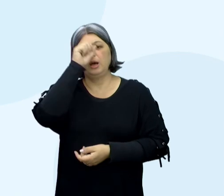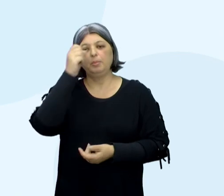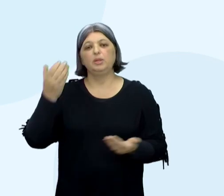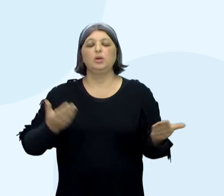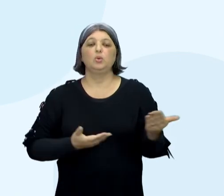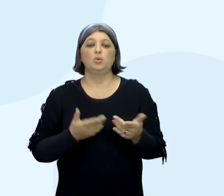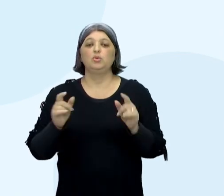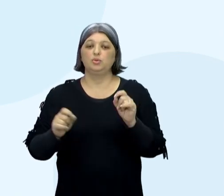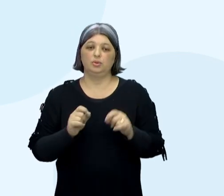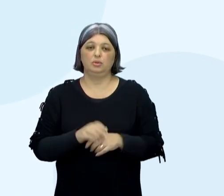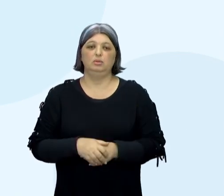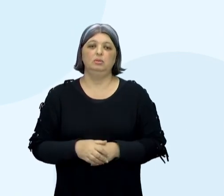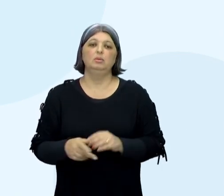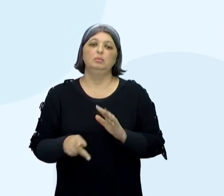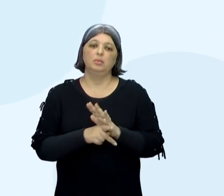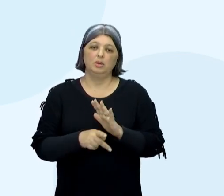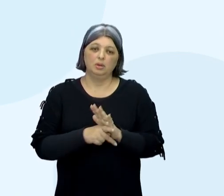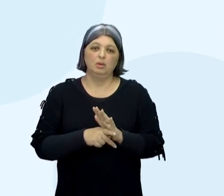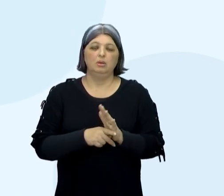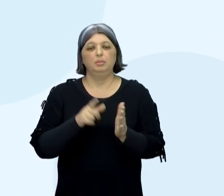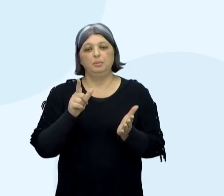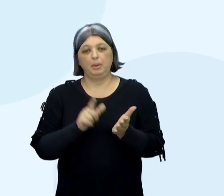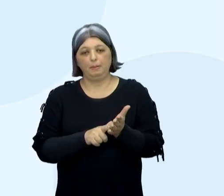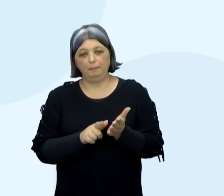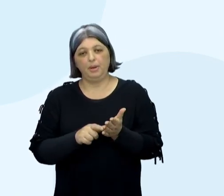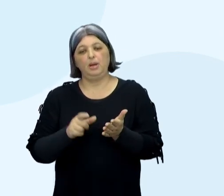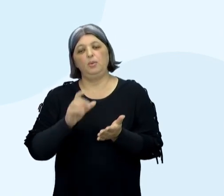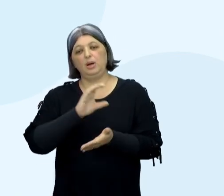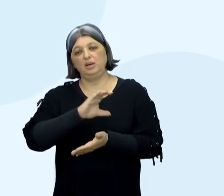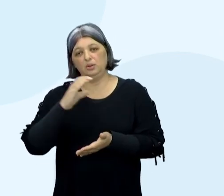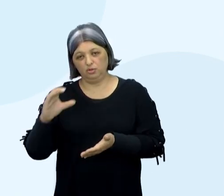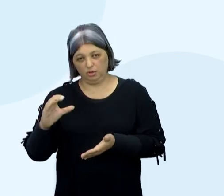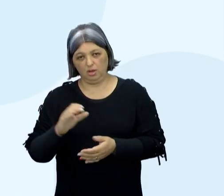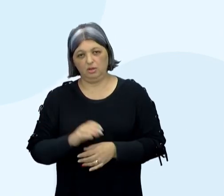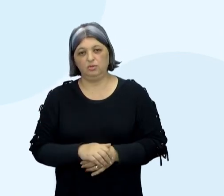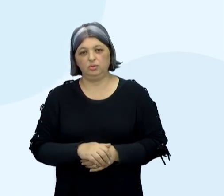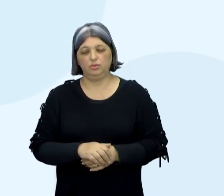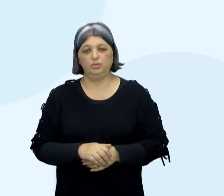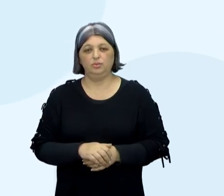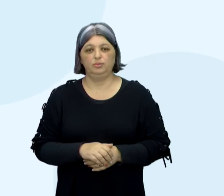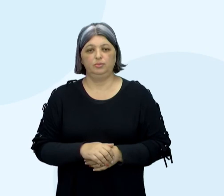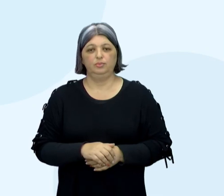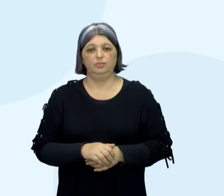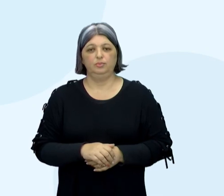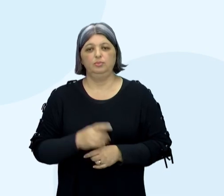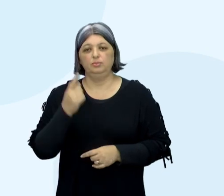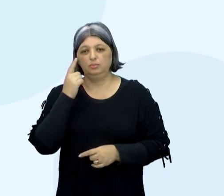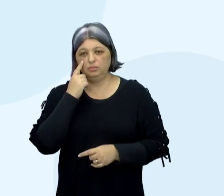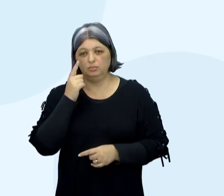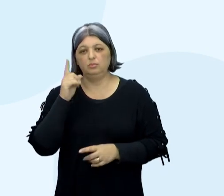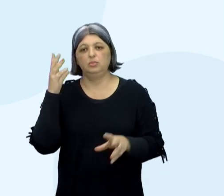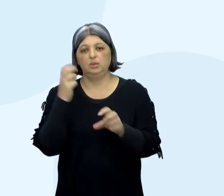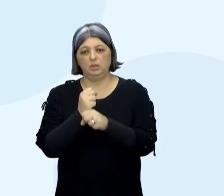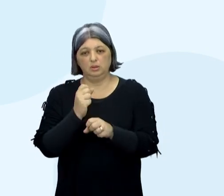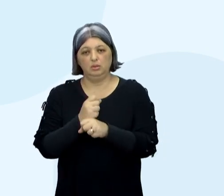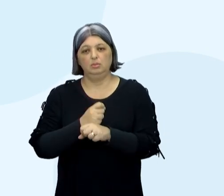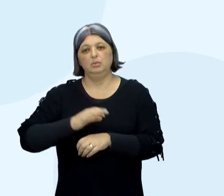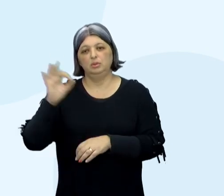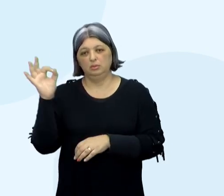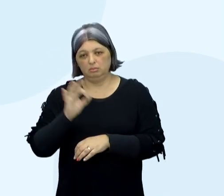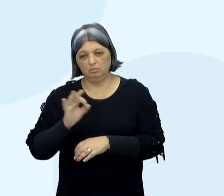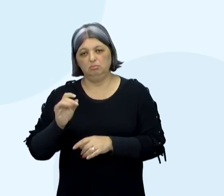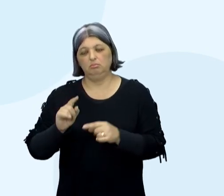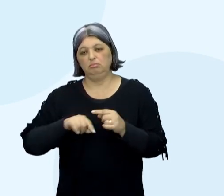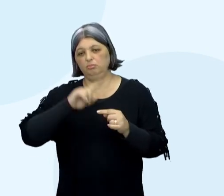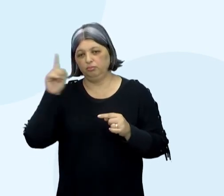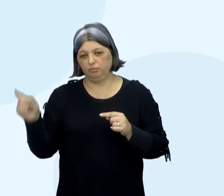hoje, boleto bancário e cartão de crédito. E aí, o que vem por aí, o cálculo rotativo do cartão de